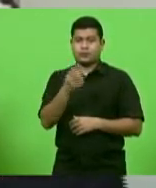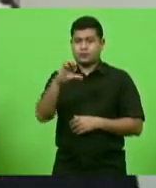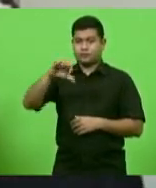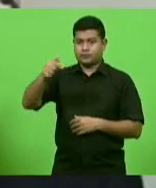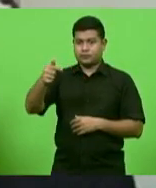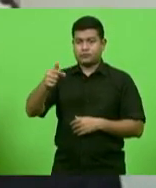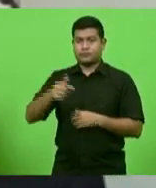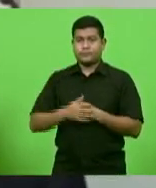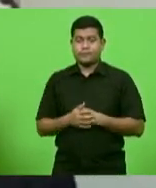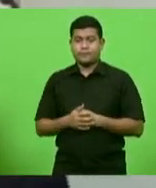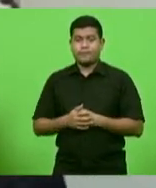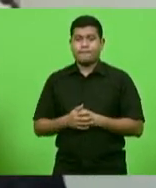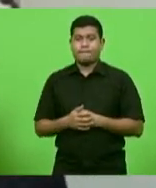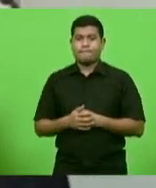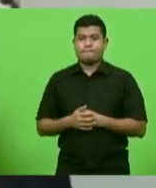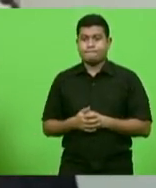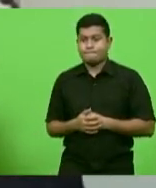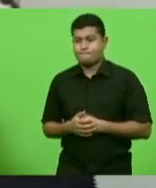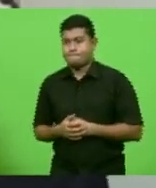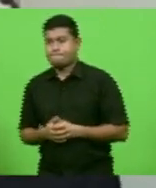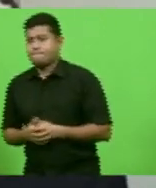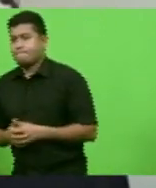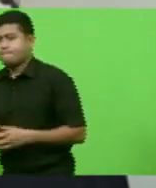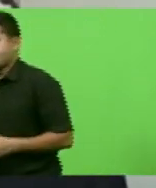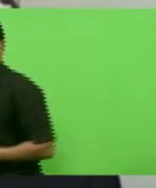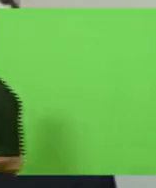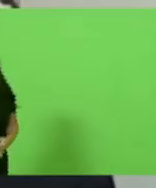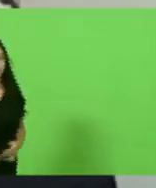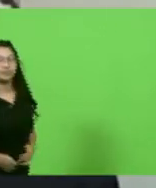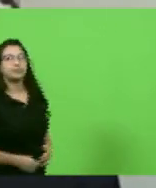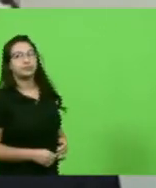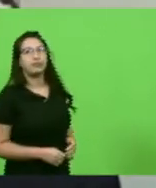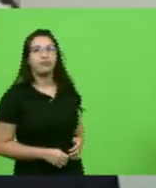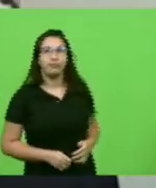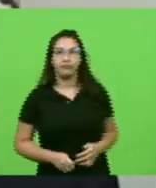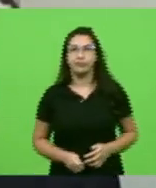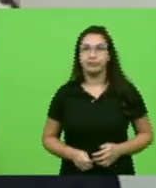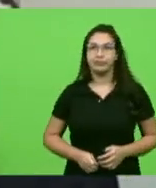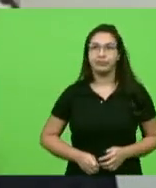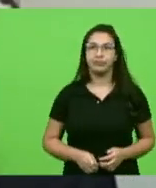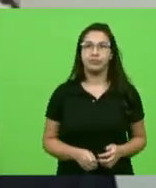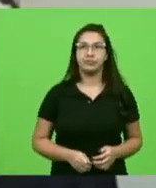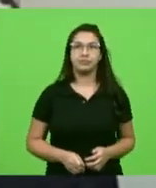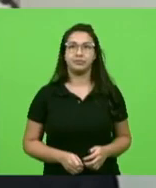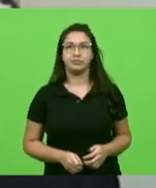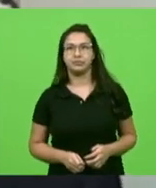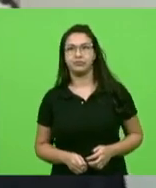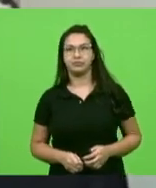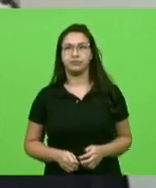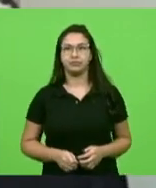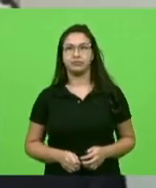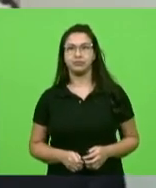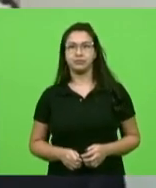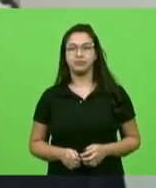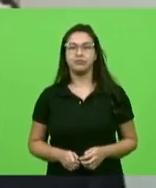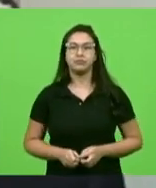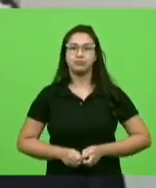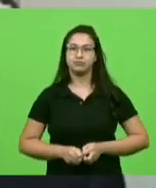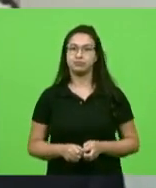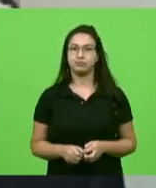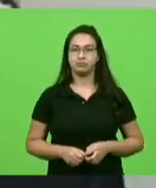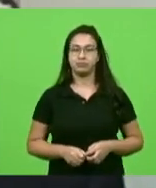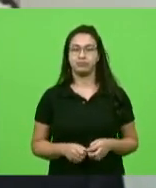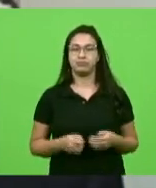decorrência lógica e quem atividades operacionais do governo como compras instalação de processo administrativo